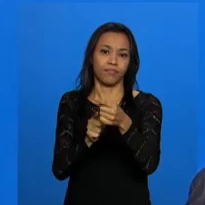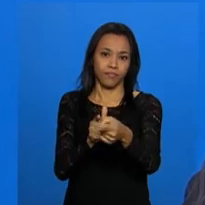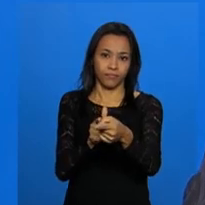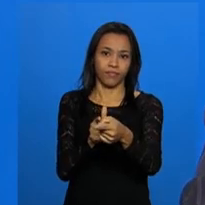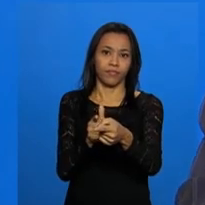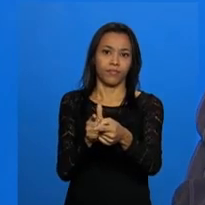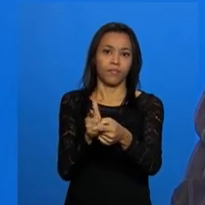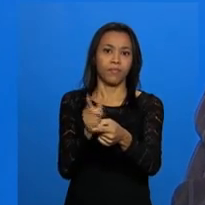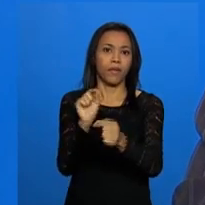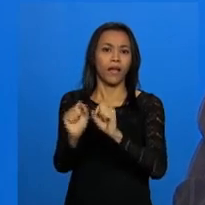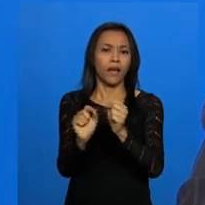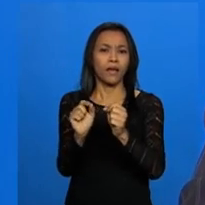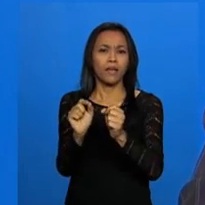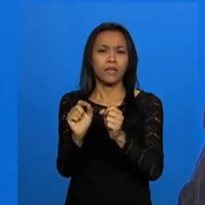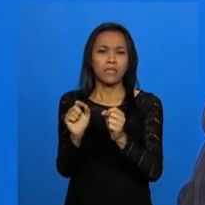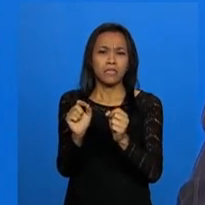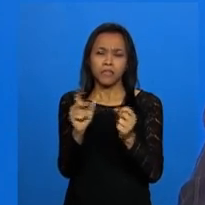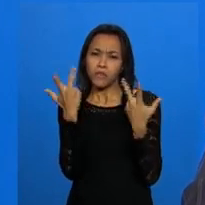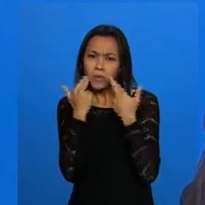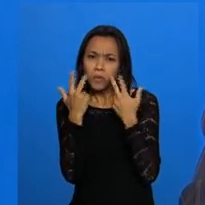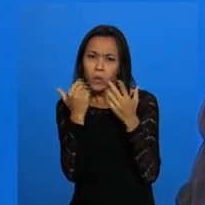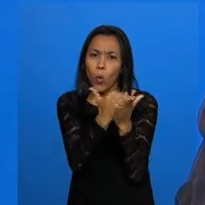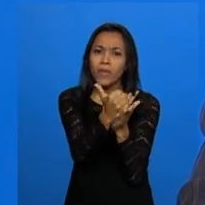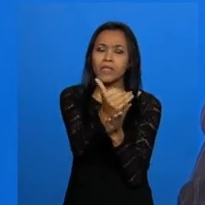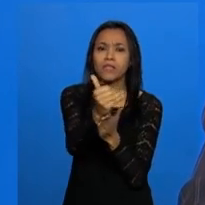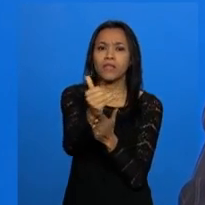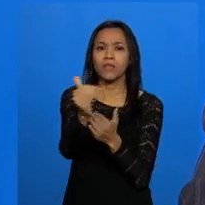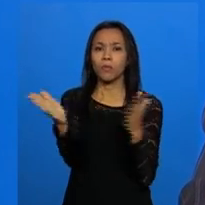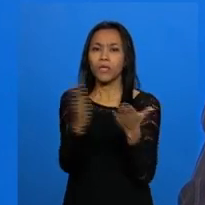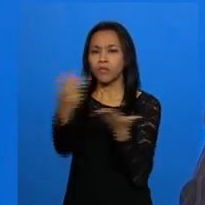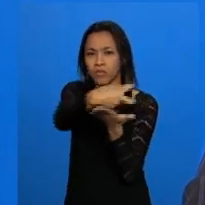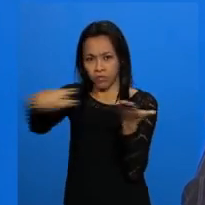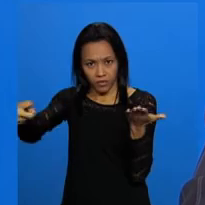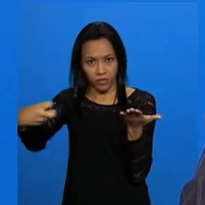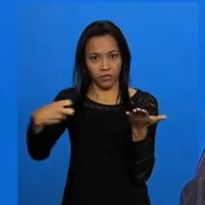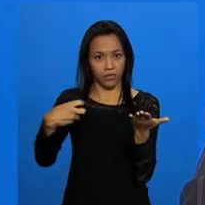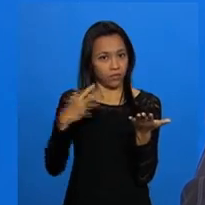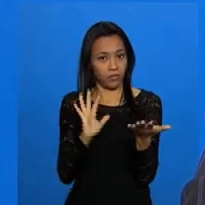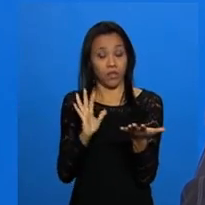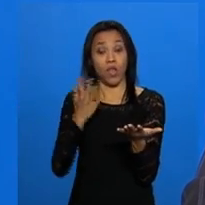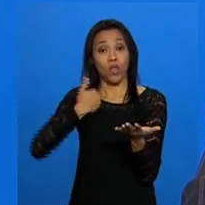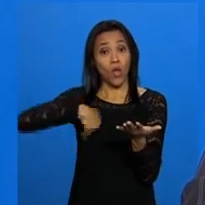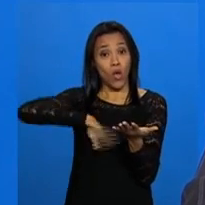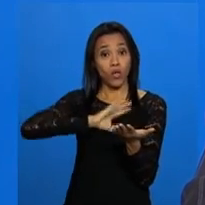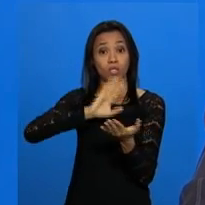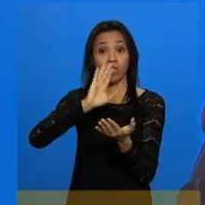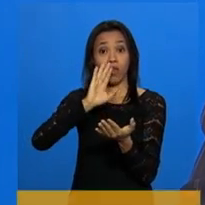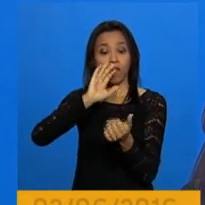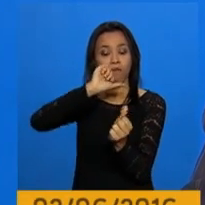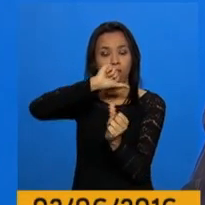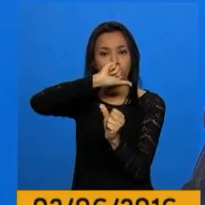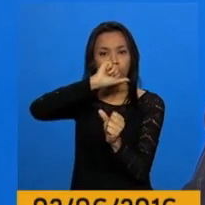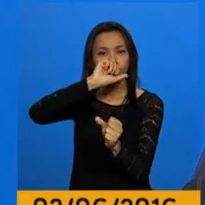iniciar o procedimento de impeachment? Não. Por quê? Nós votamos a mudança da meta